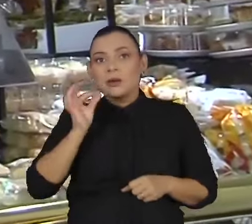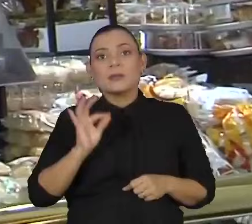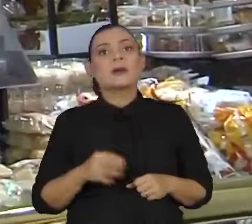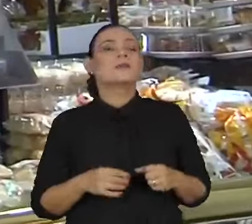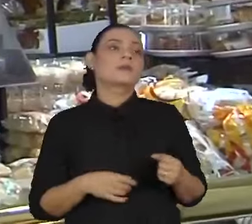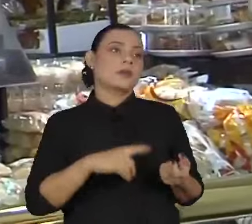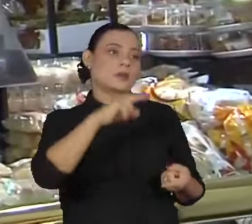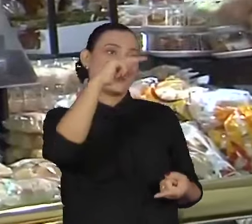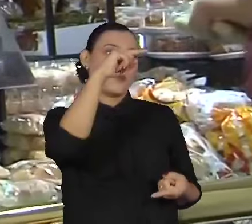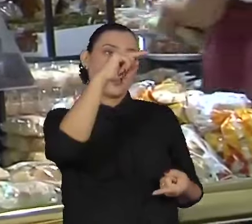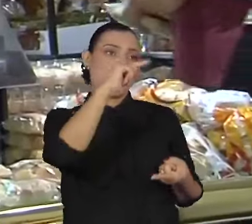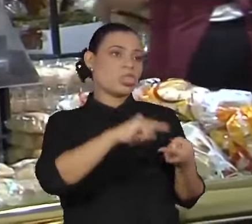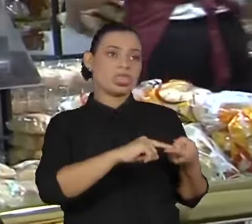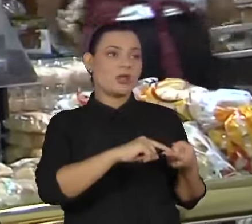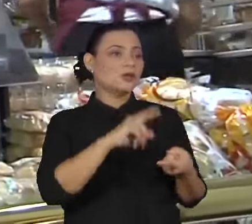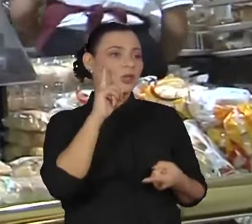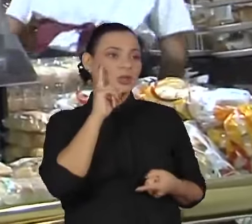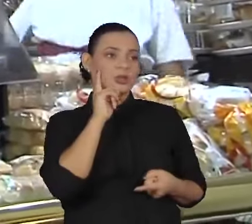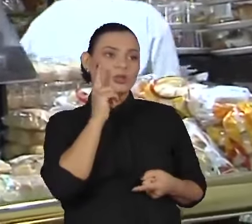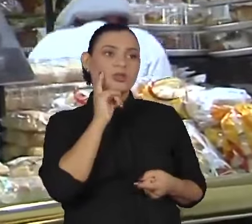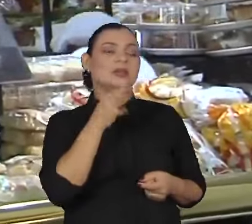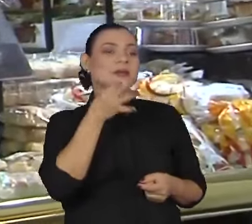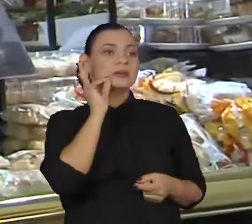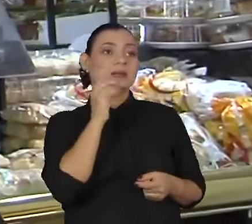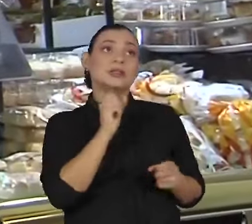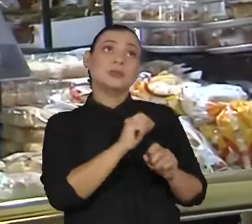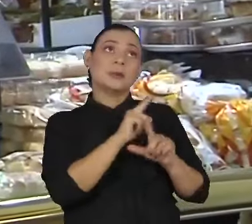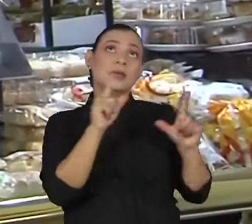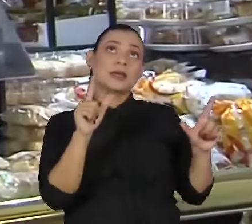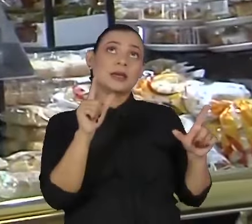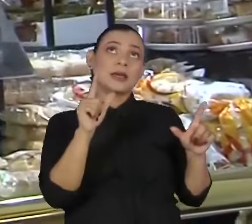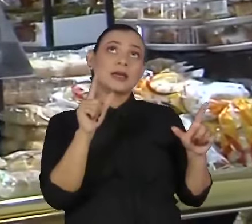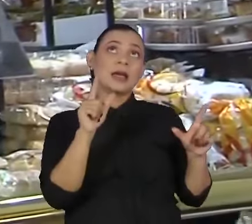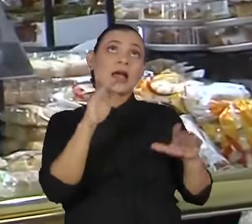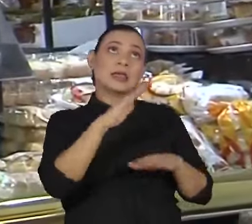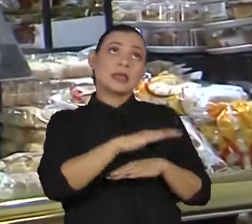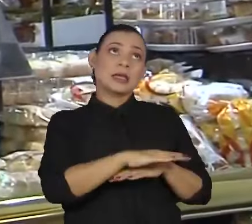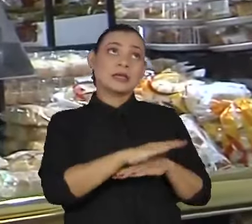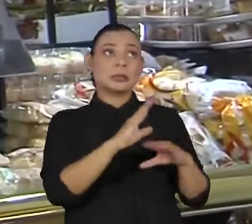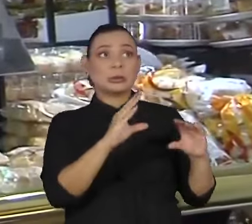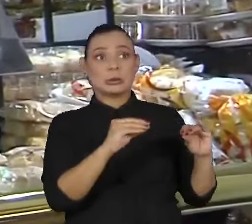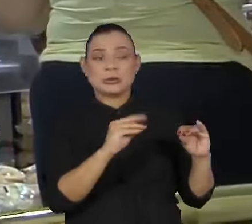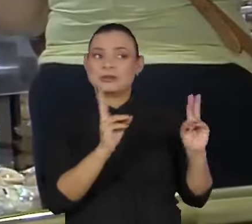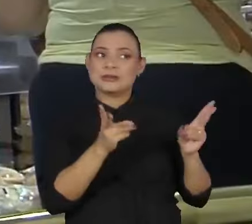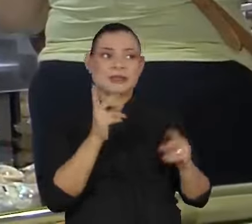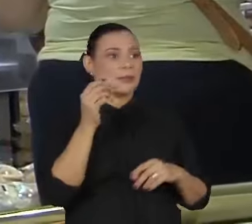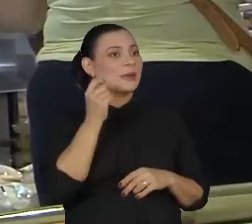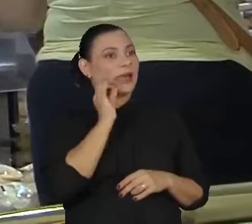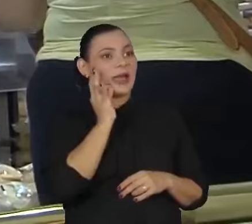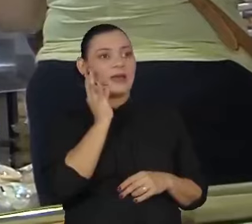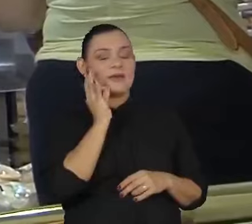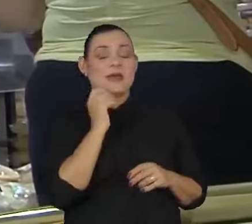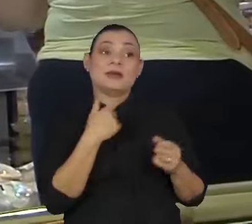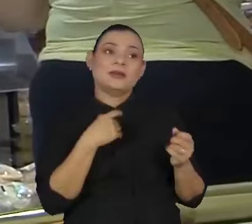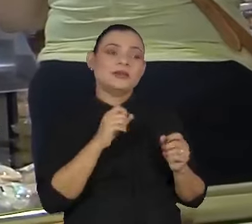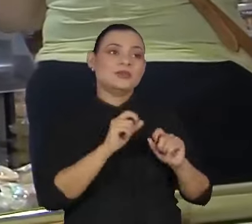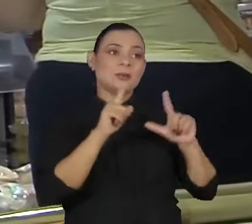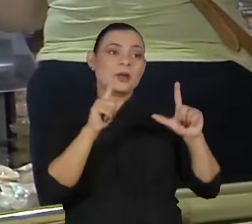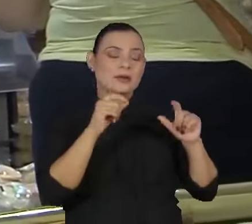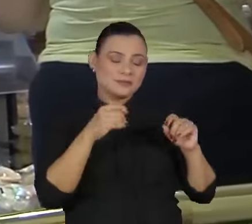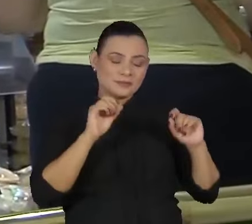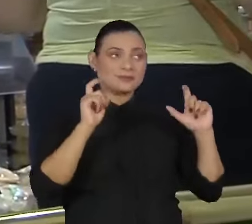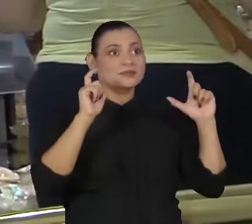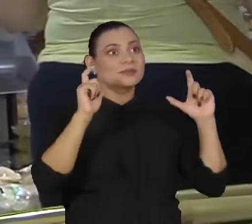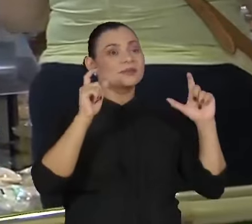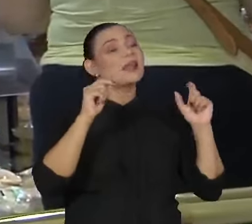por dia, de manhã, meio-dia, de noite, é indispensável o cafezinho. De manhã para acordar, depois do almoço para